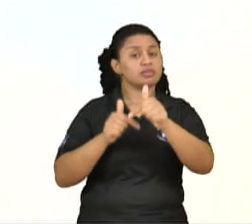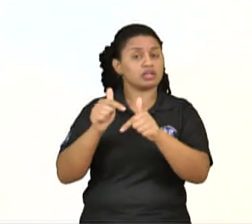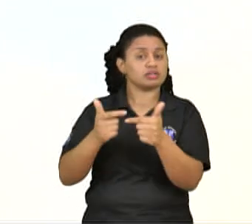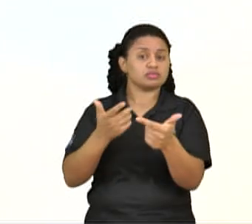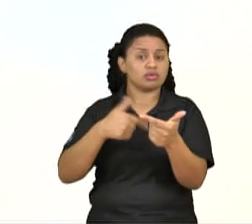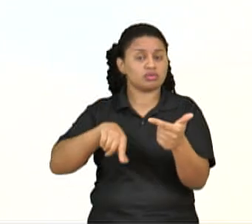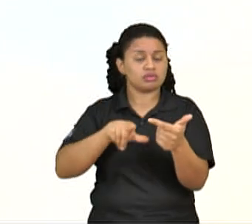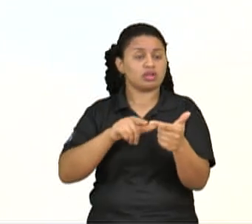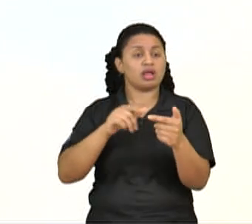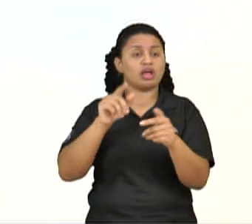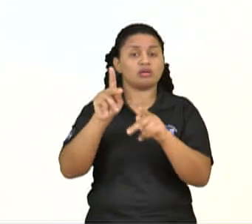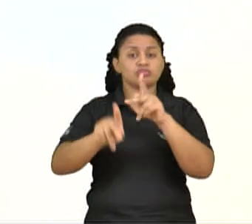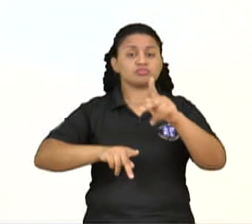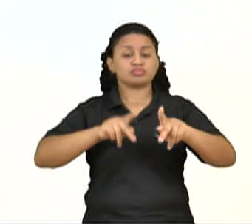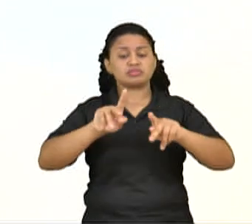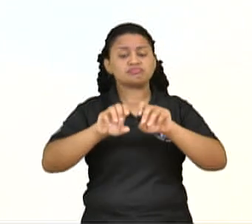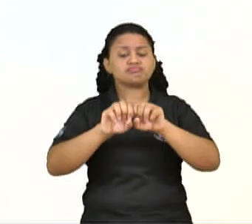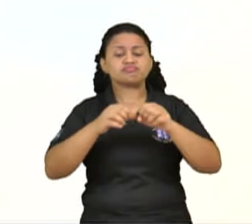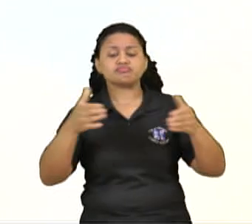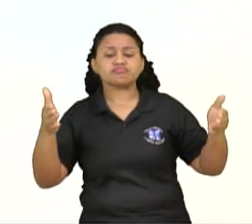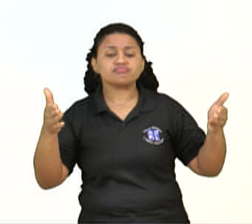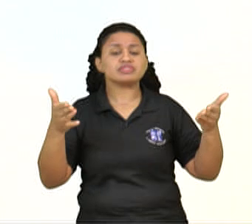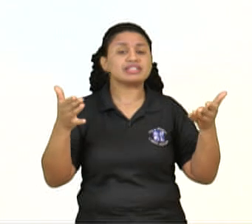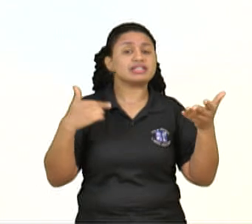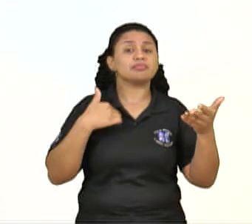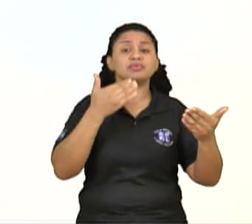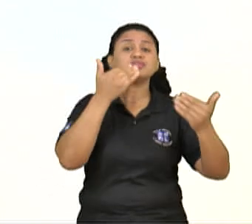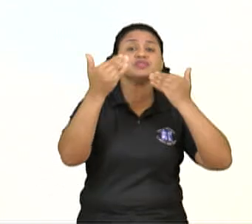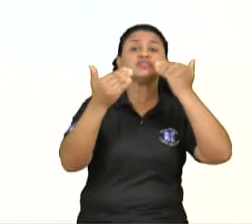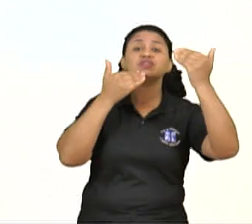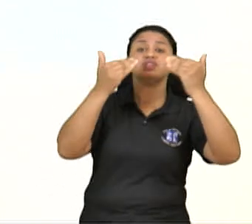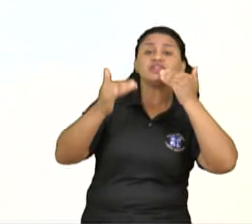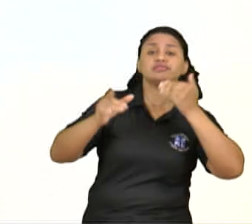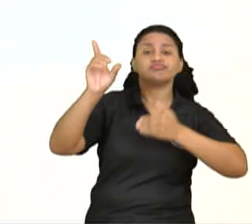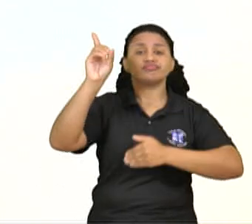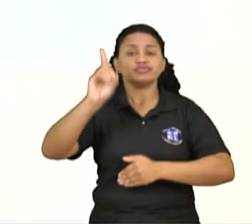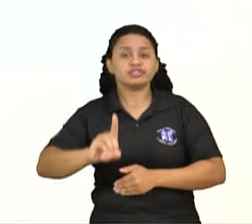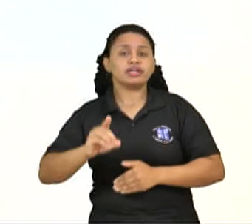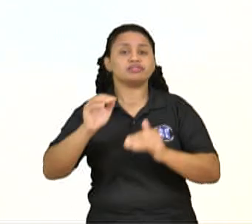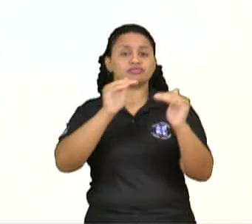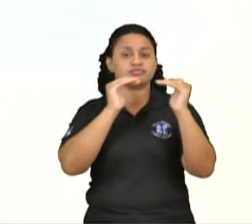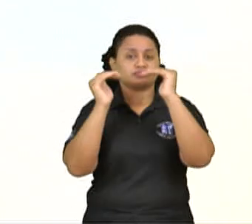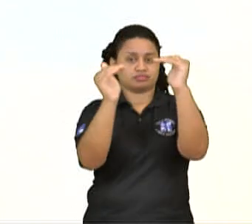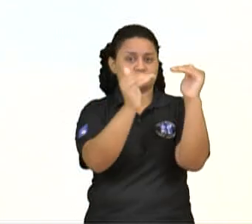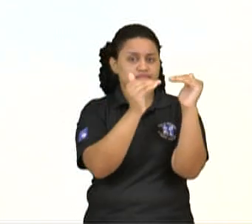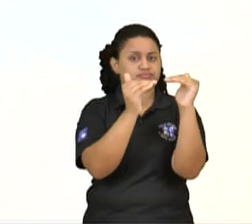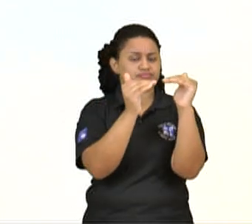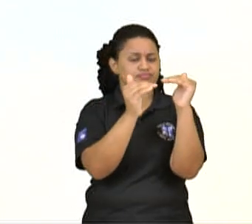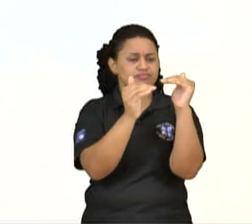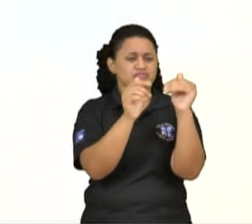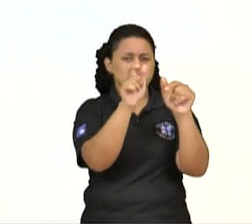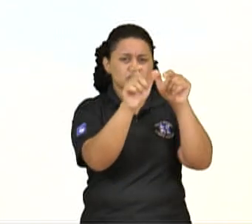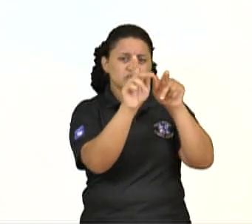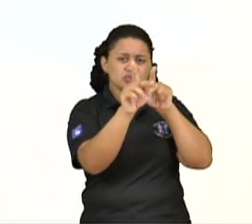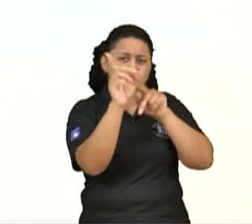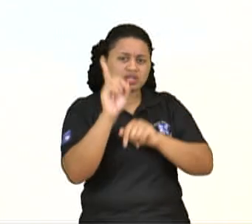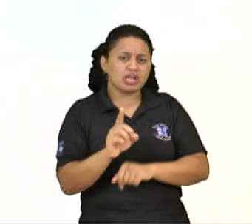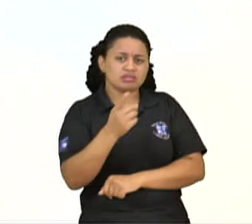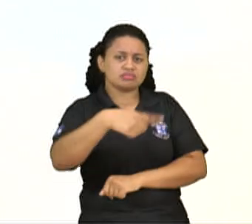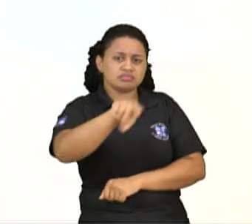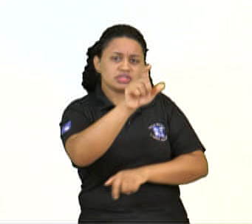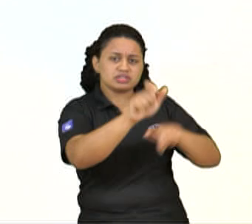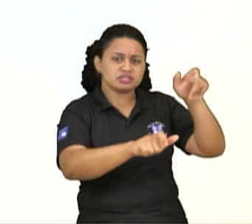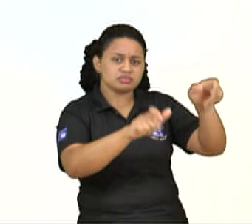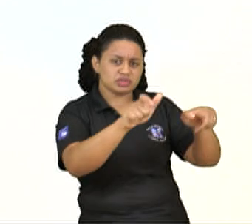grande população que clamava por mais direitos, por mais igualdade. Será que o direito dessas pessoas